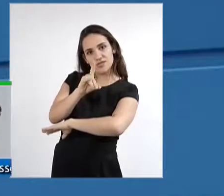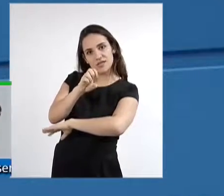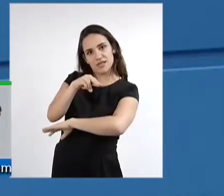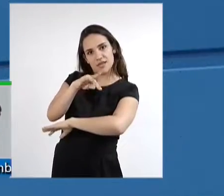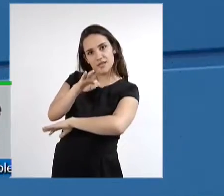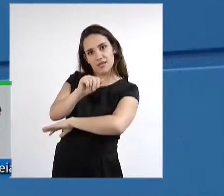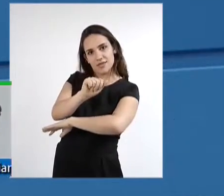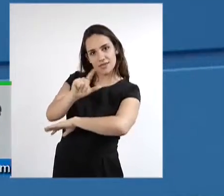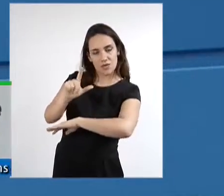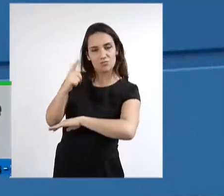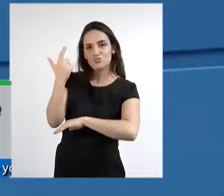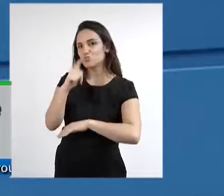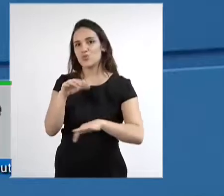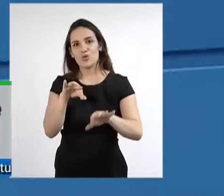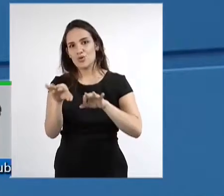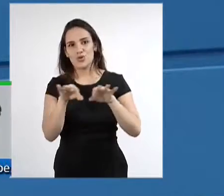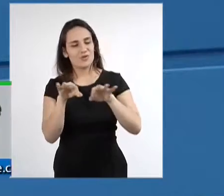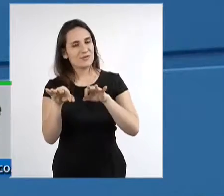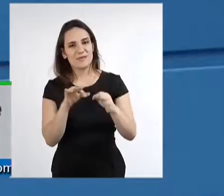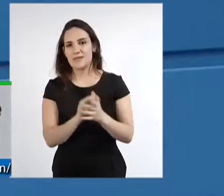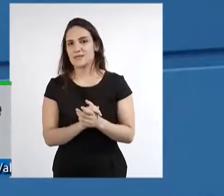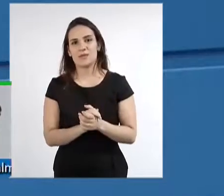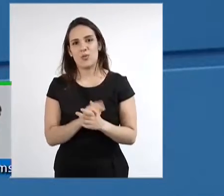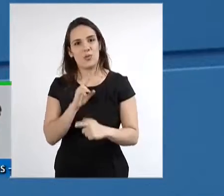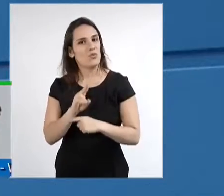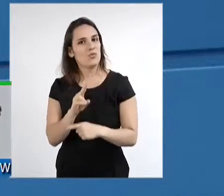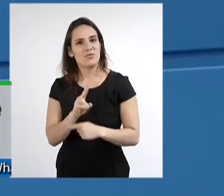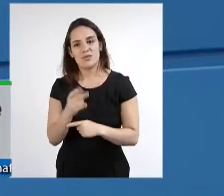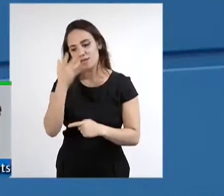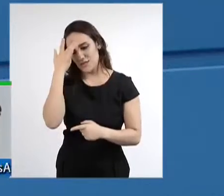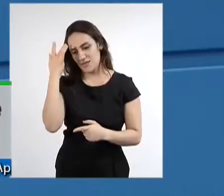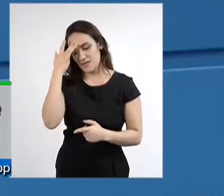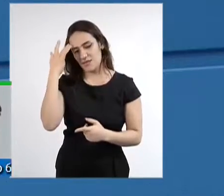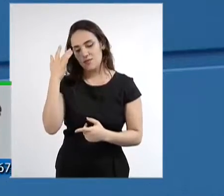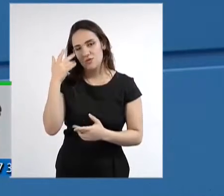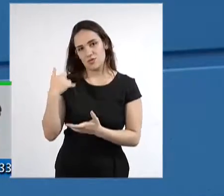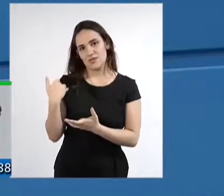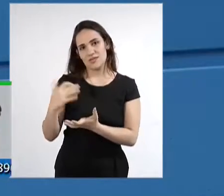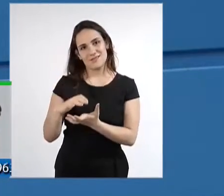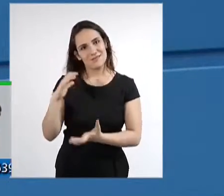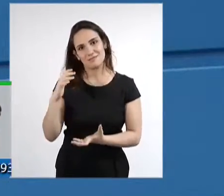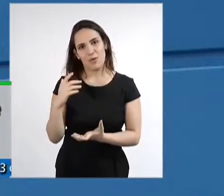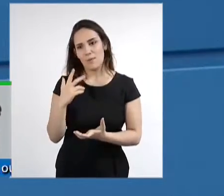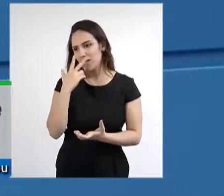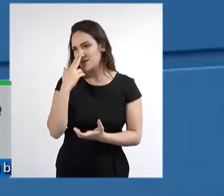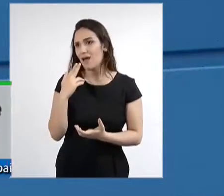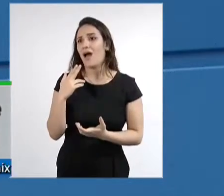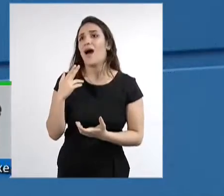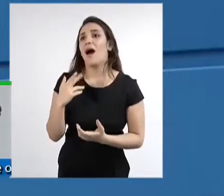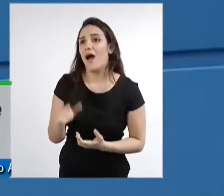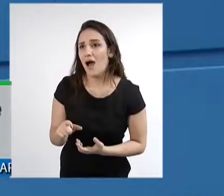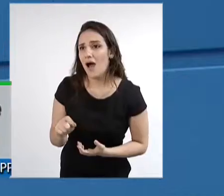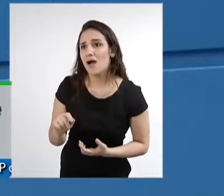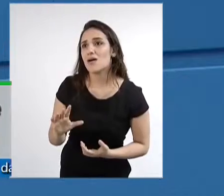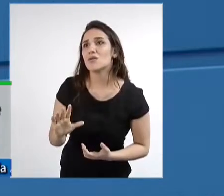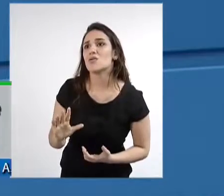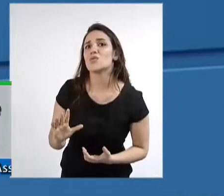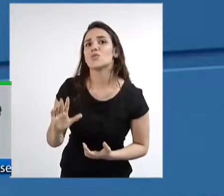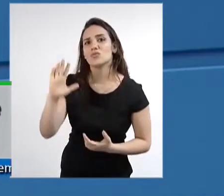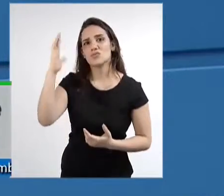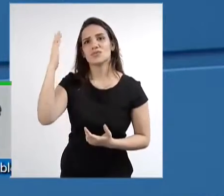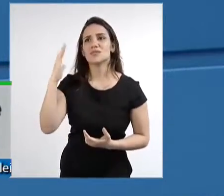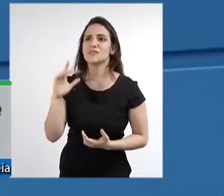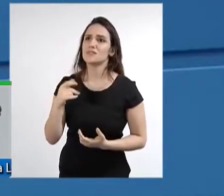idosos. O cuidado ao idoso passa a ser uma exceção e não uma regra. Quando a gente assiste a